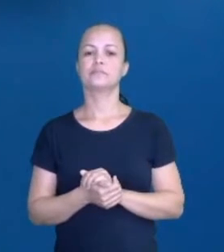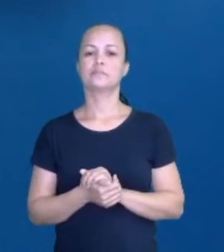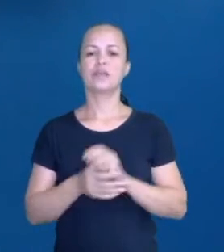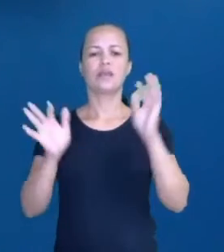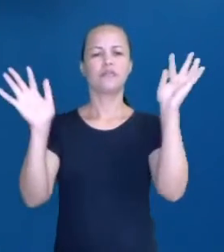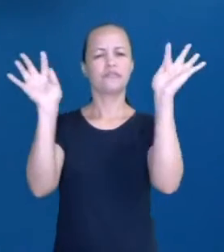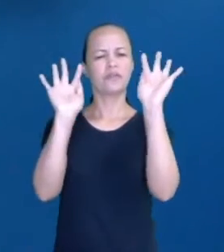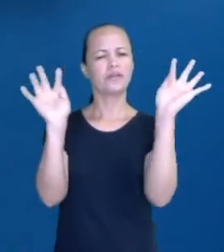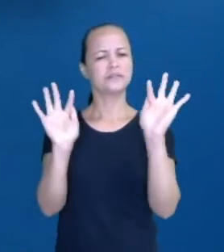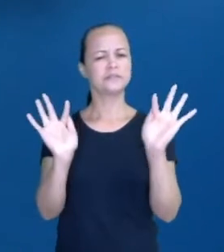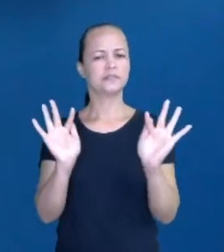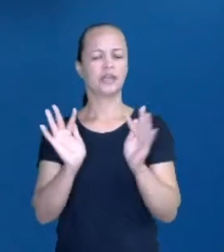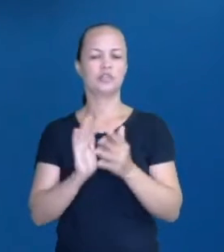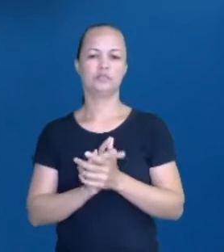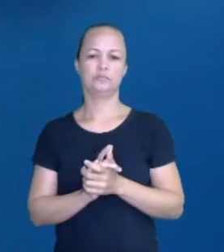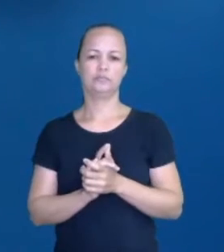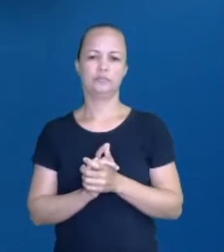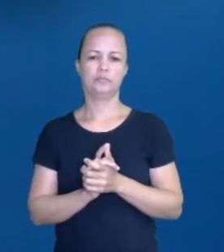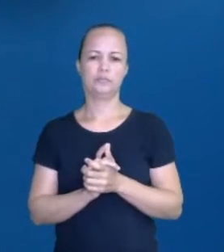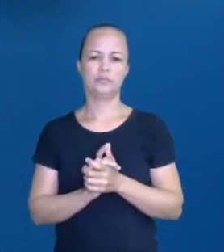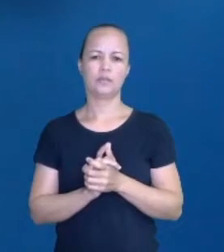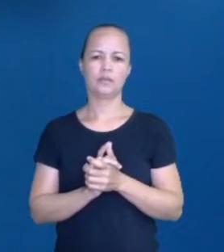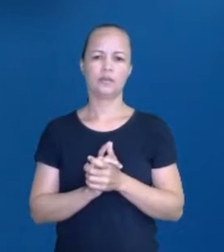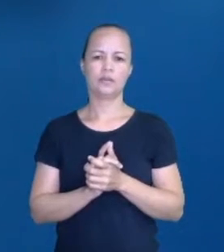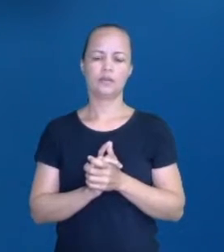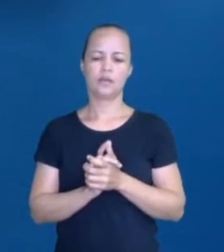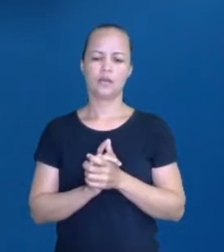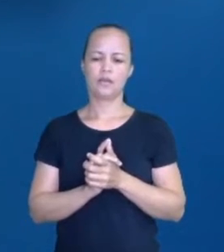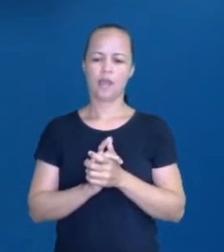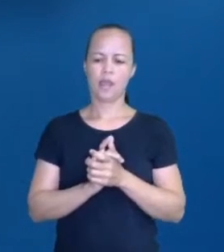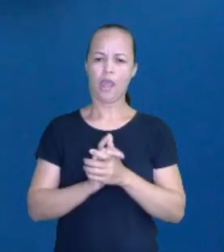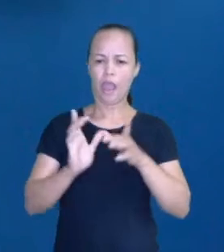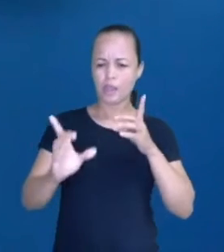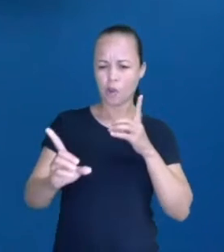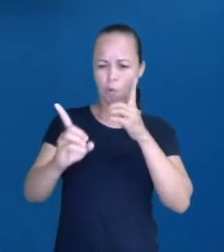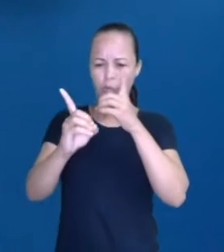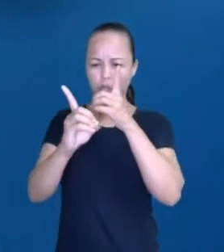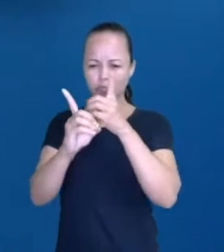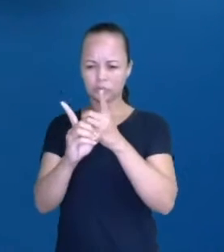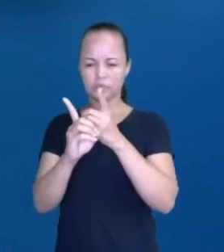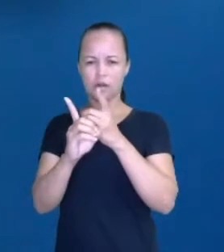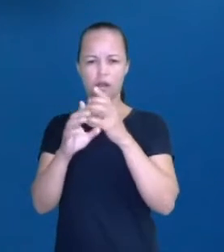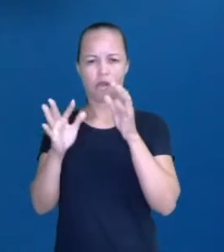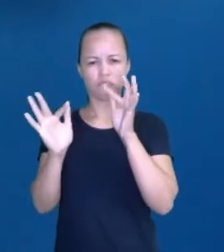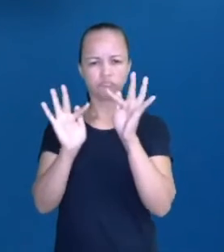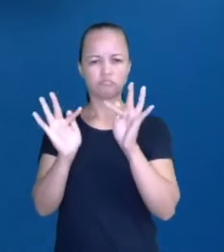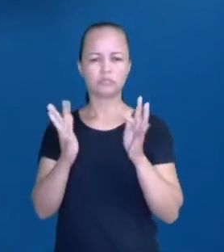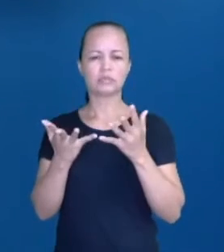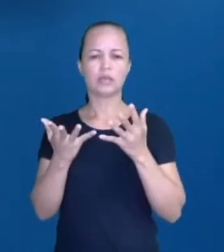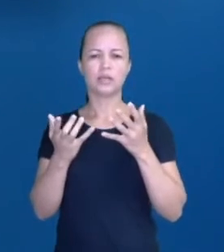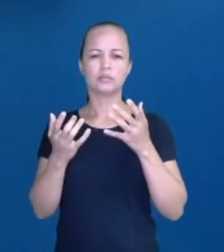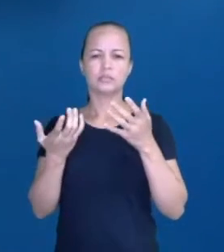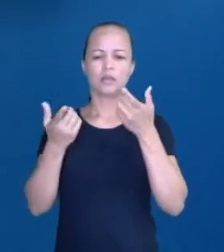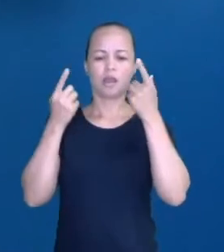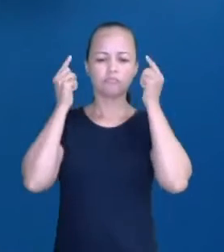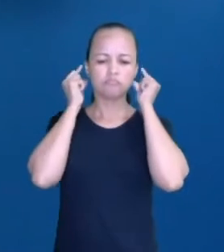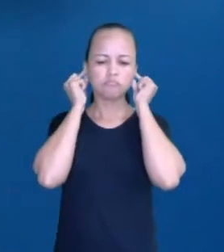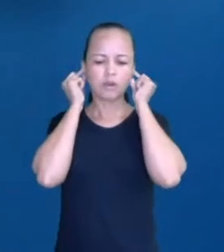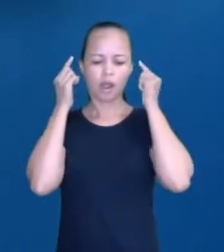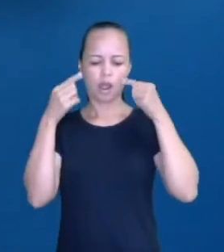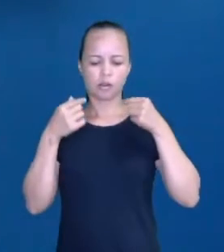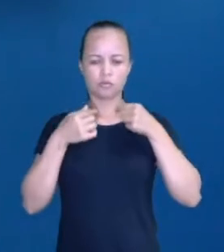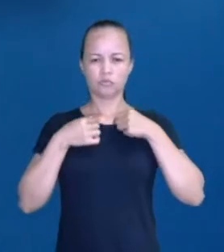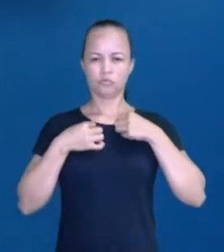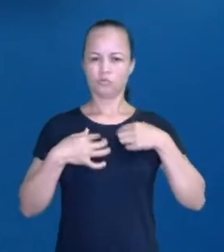Felicidade. Não penses que a encontras em palácios suntuosos, nas joias que enfeitam teu